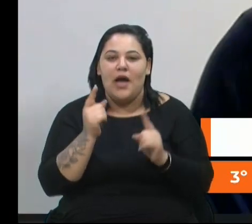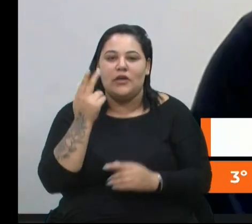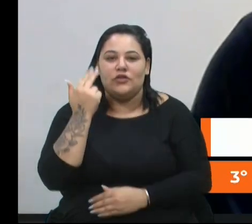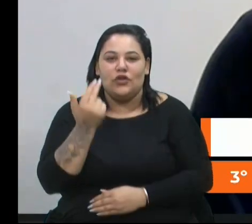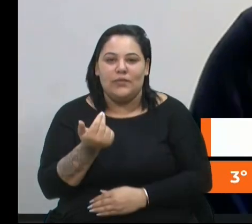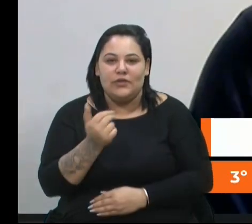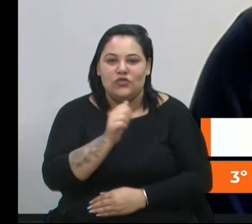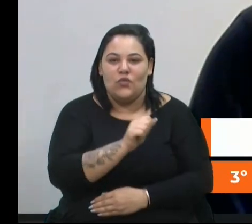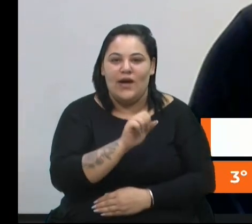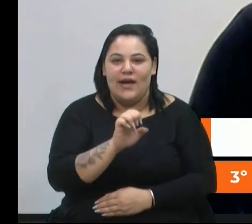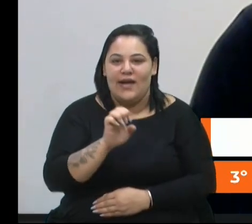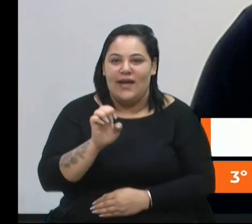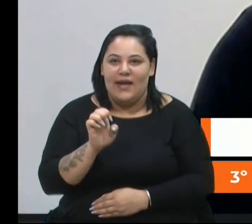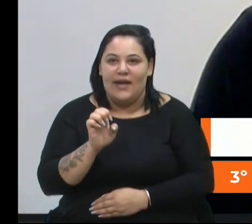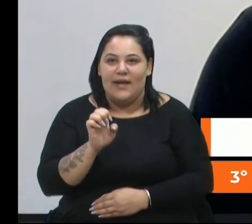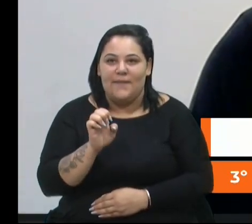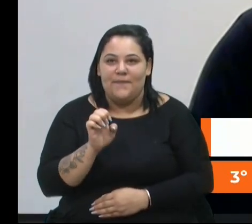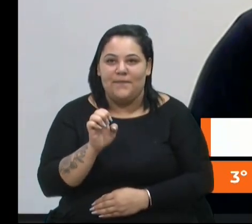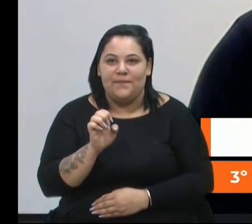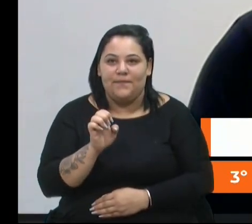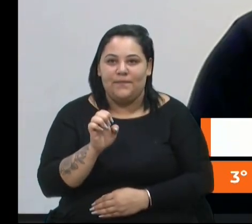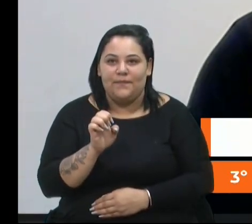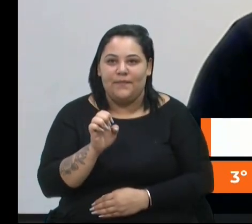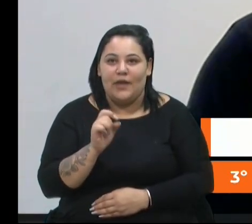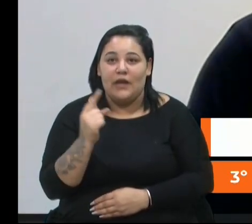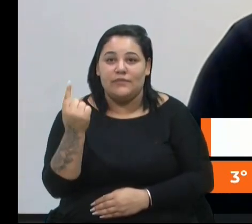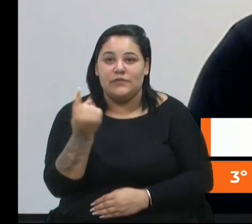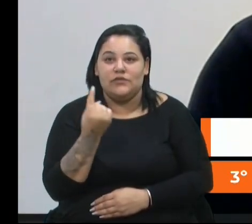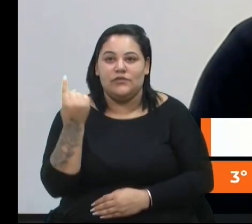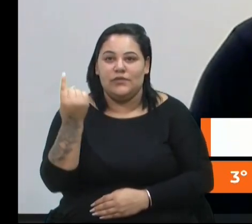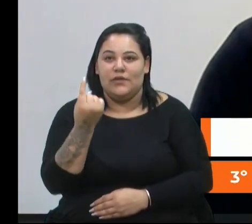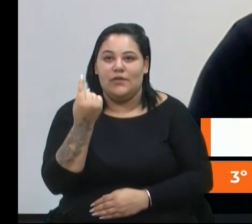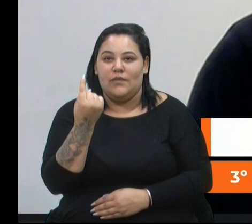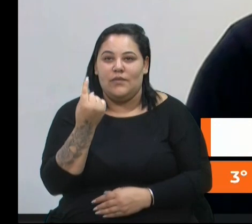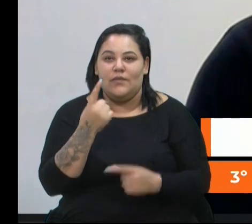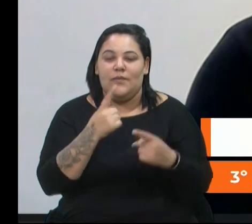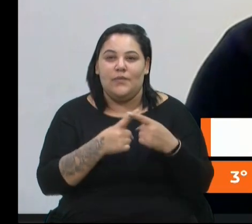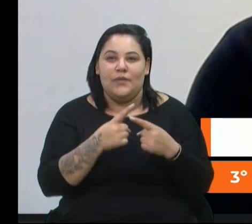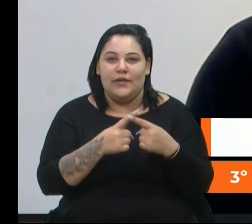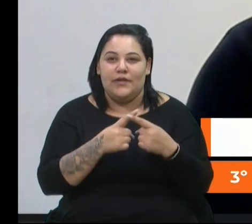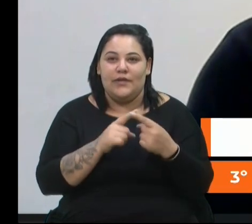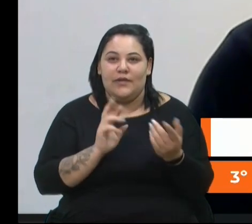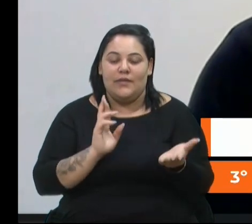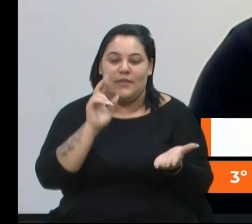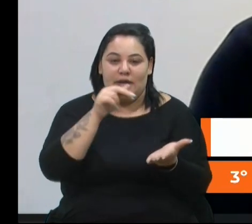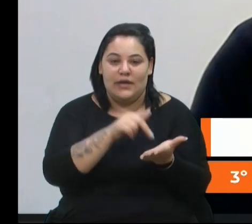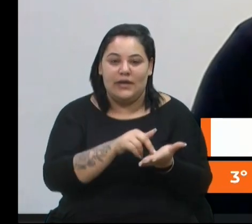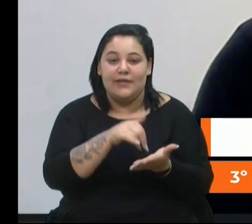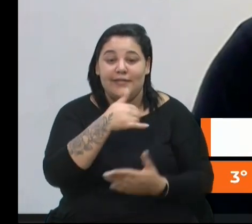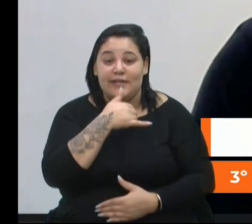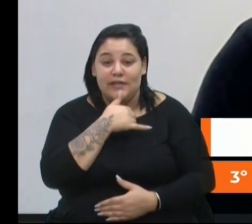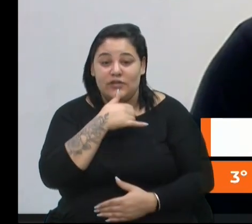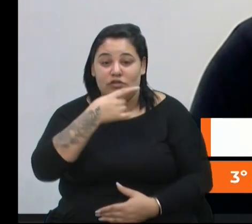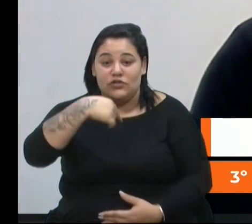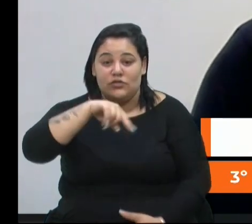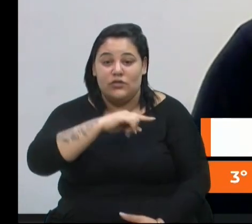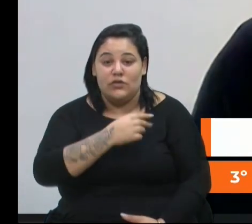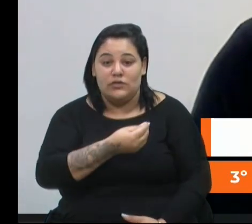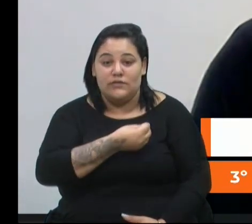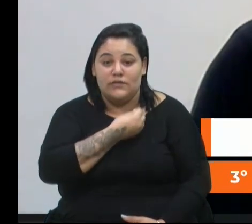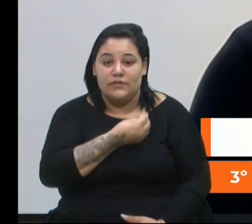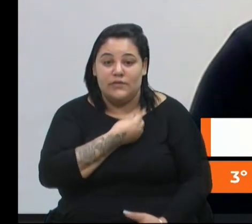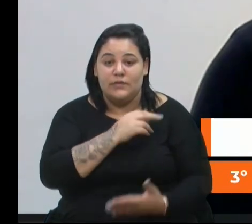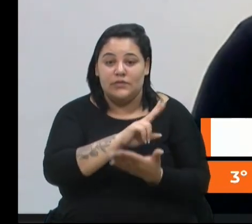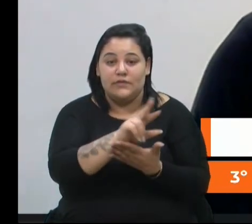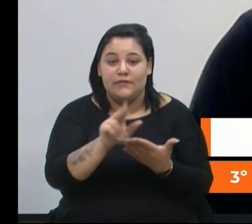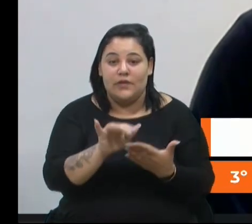no AEE, esse atendimento ele vai acabar sendo individualizado, porque uma realidade triste que a gente vive em vários municípios,